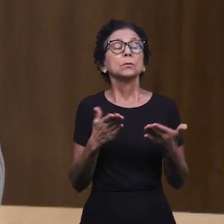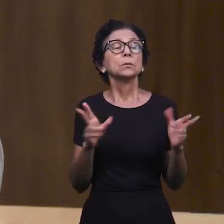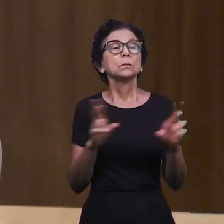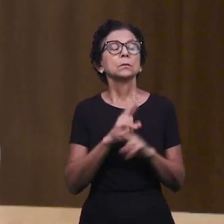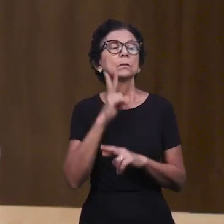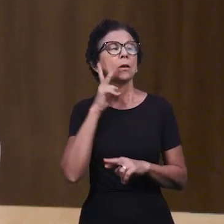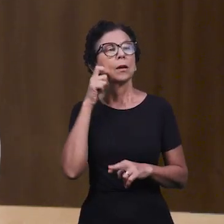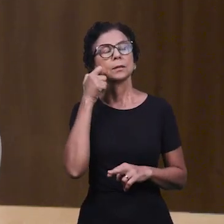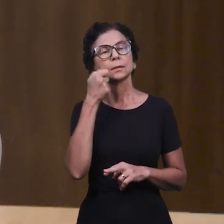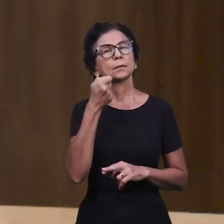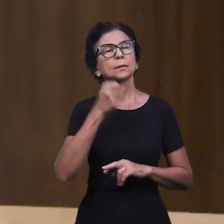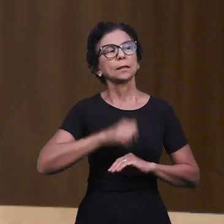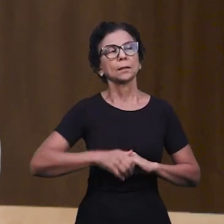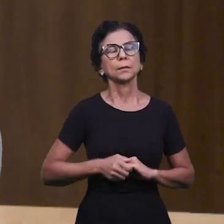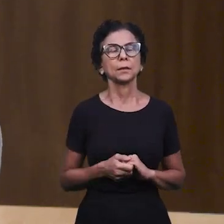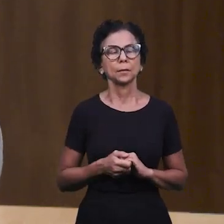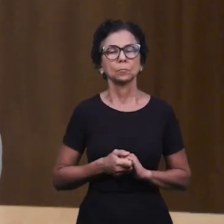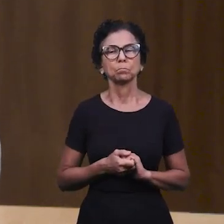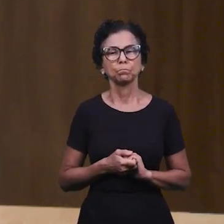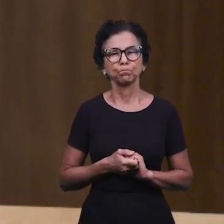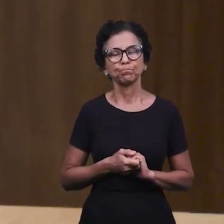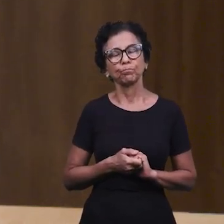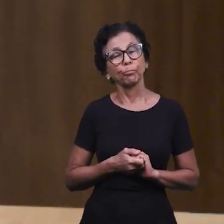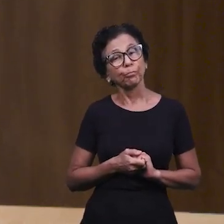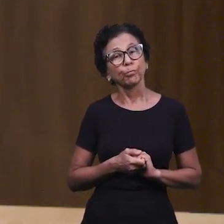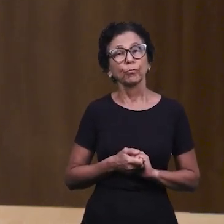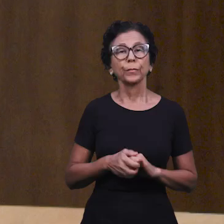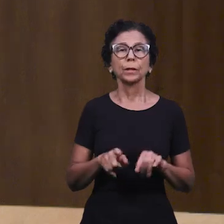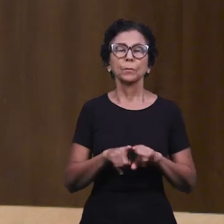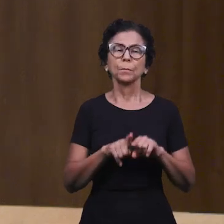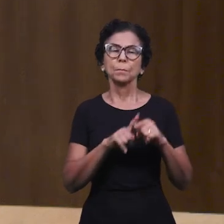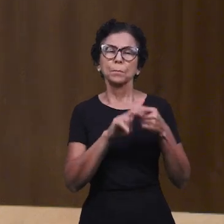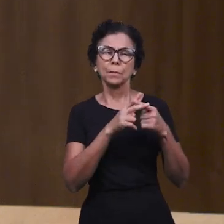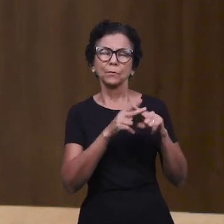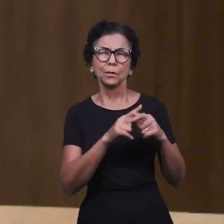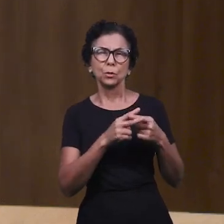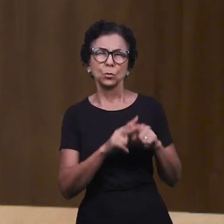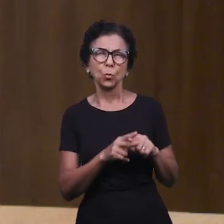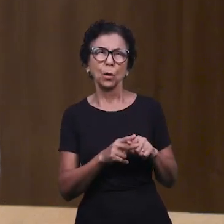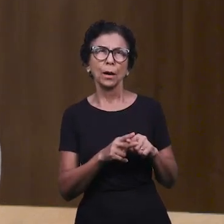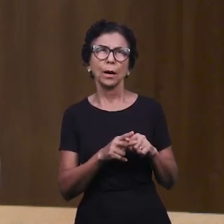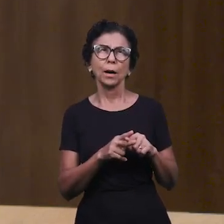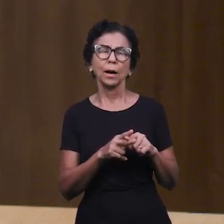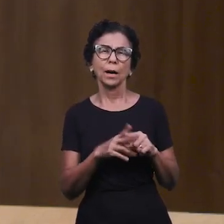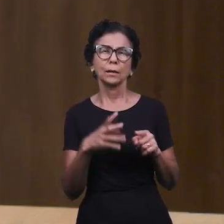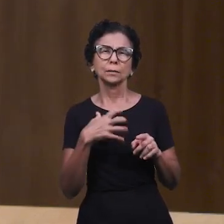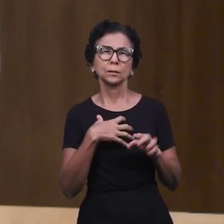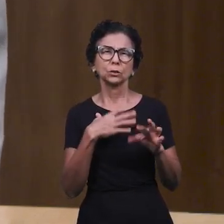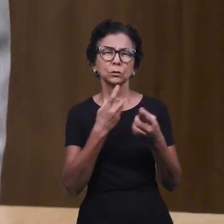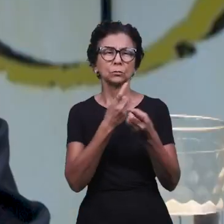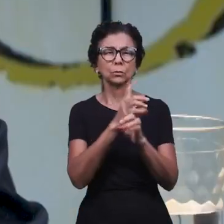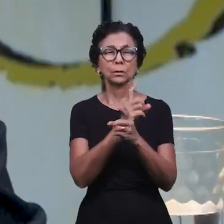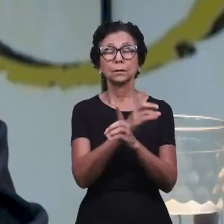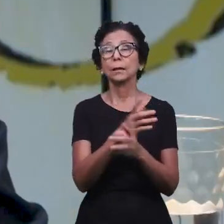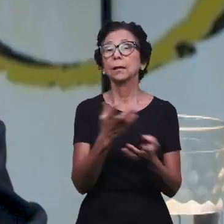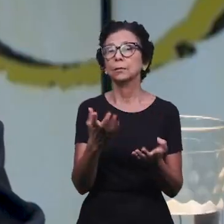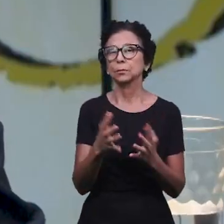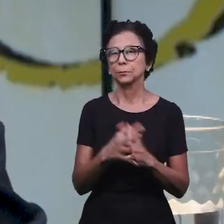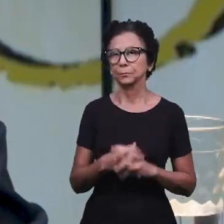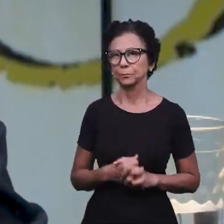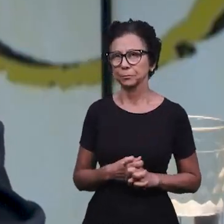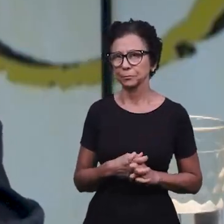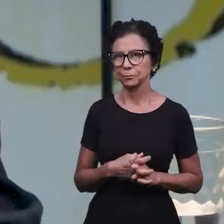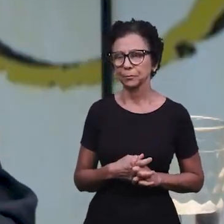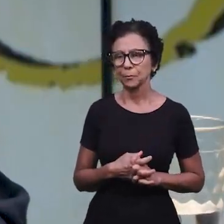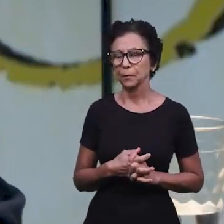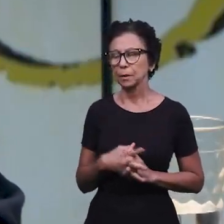como forma de aperfeiçoamento para os irmãos, né, do sentido doutrinário, daquilo que é o aprendizado? É muito importante essa